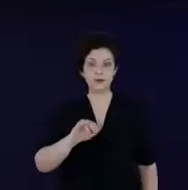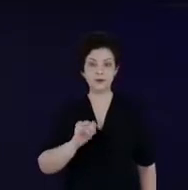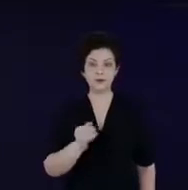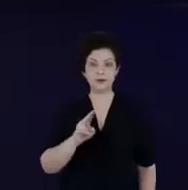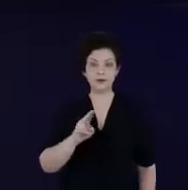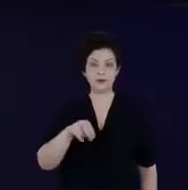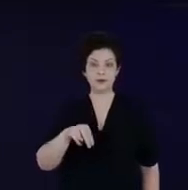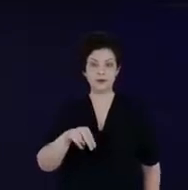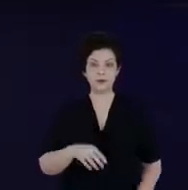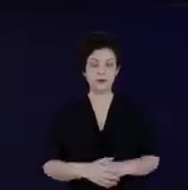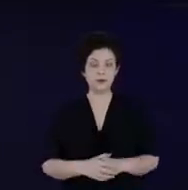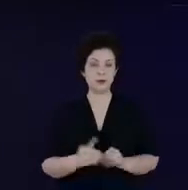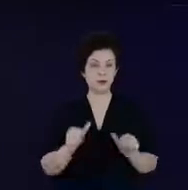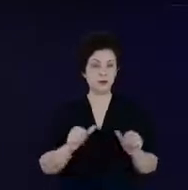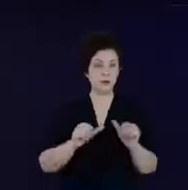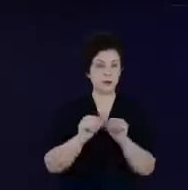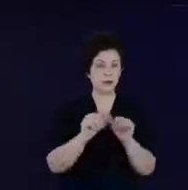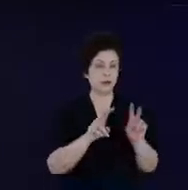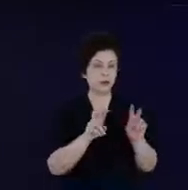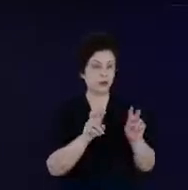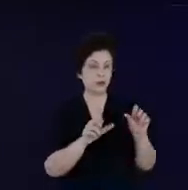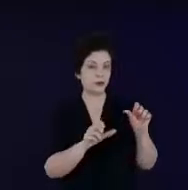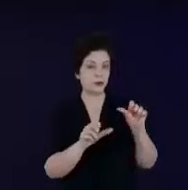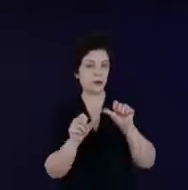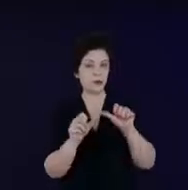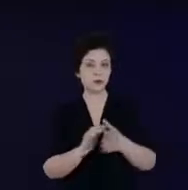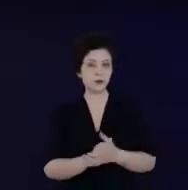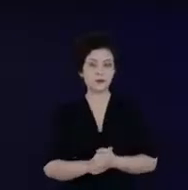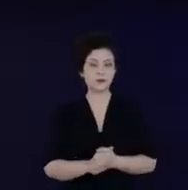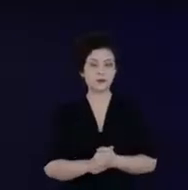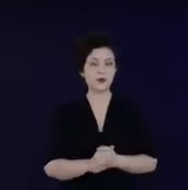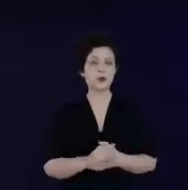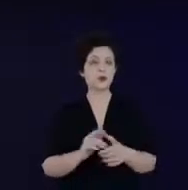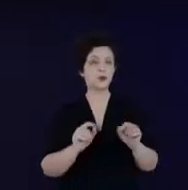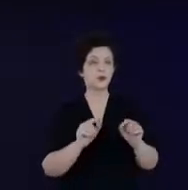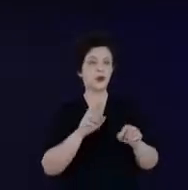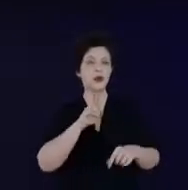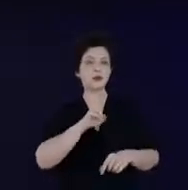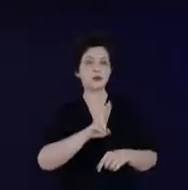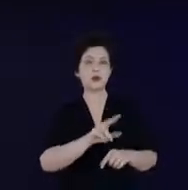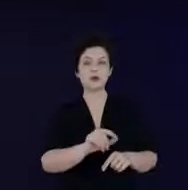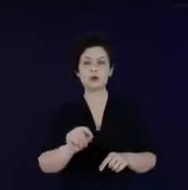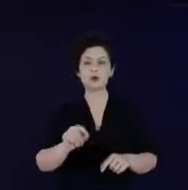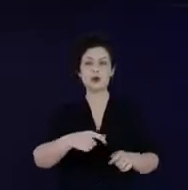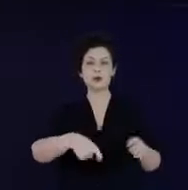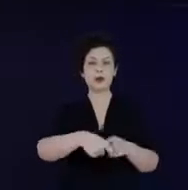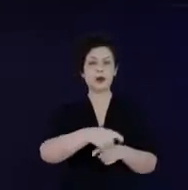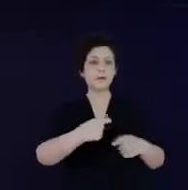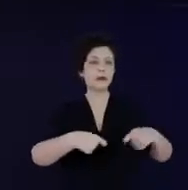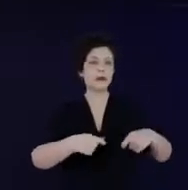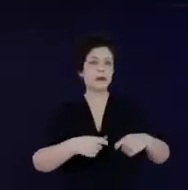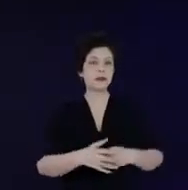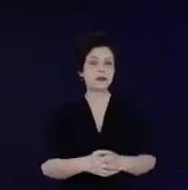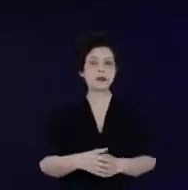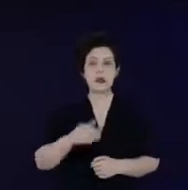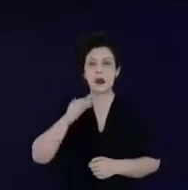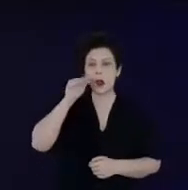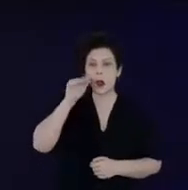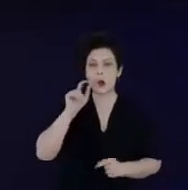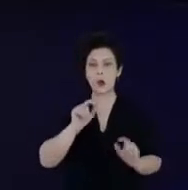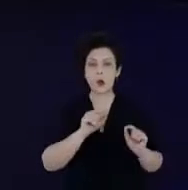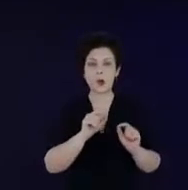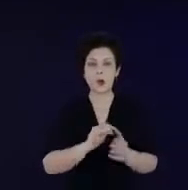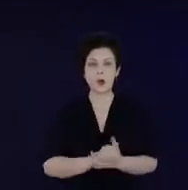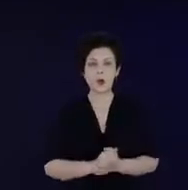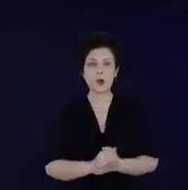aí mudando um pouquinho de assunto, falando um pouco de resposta da demanda, né. A gente queria saber aqui do Dr.